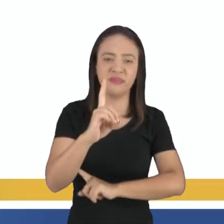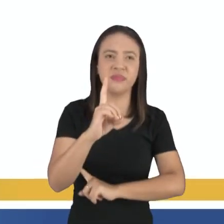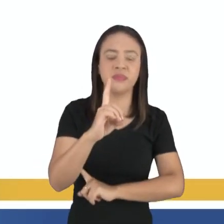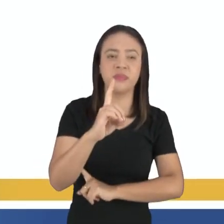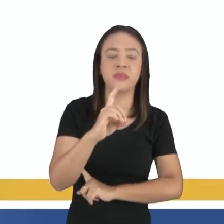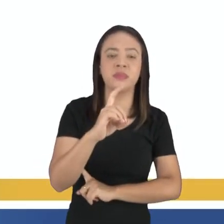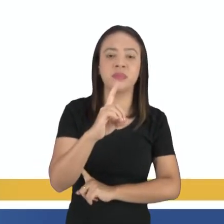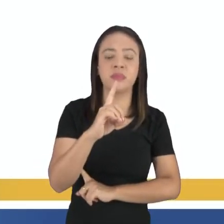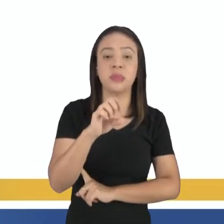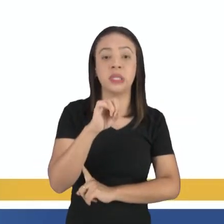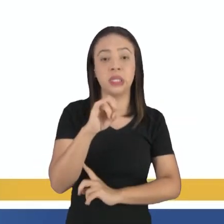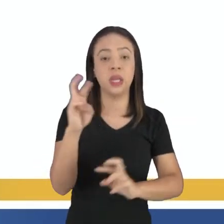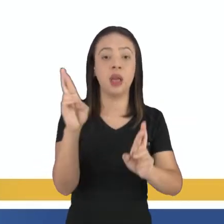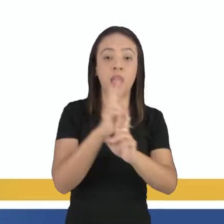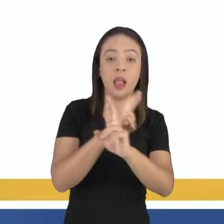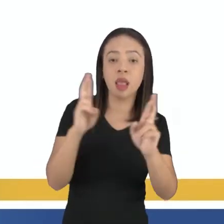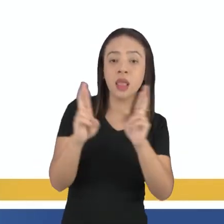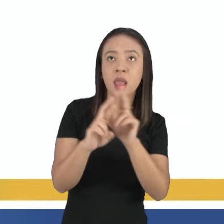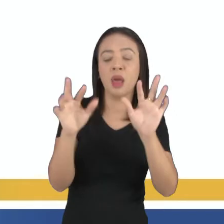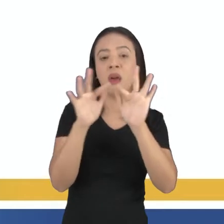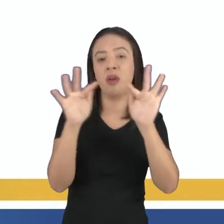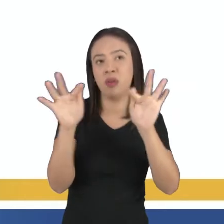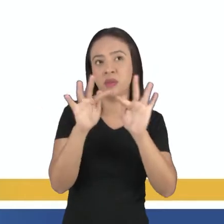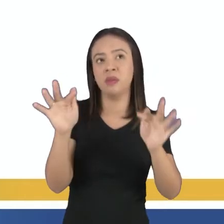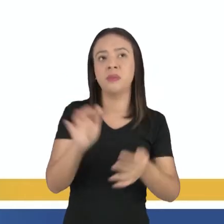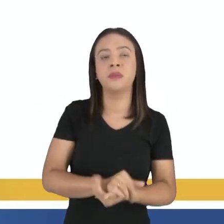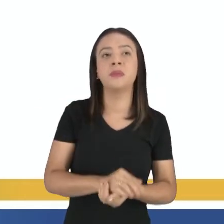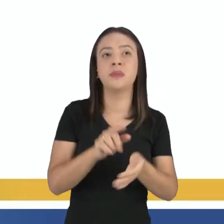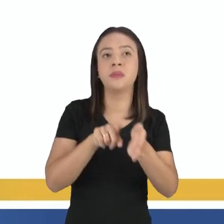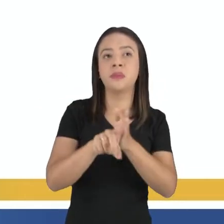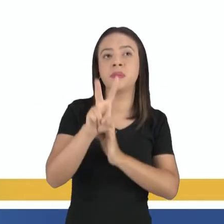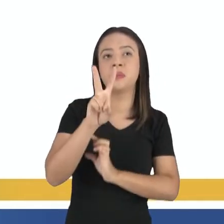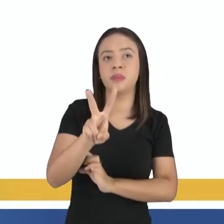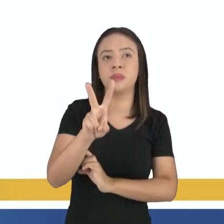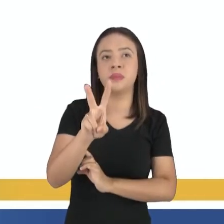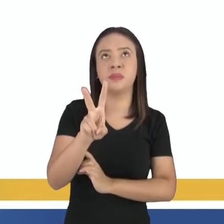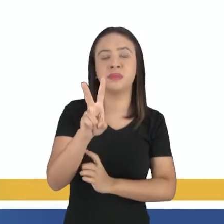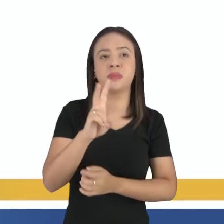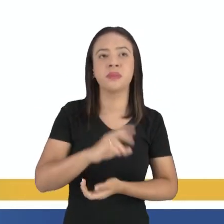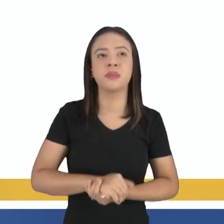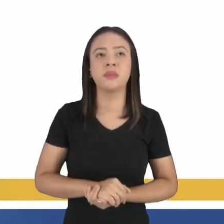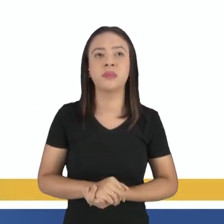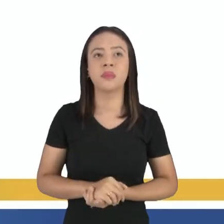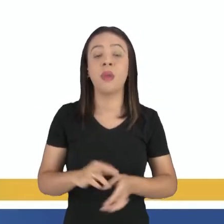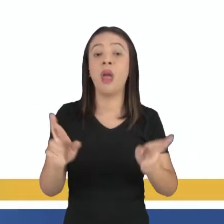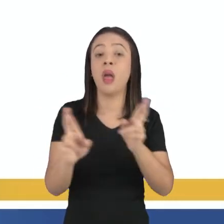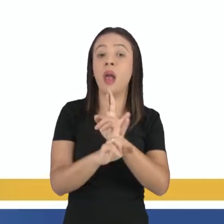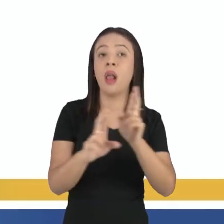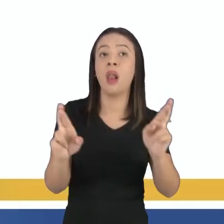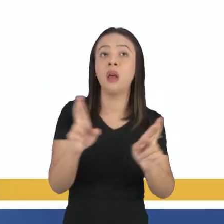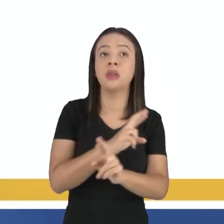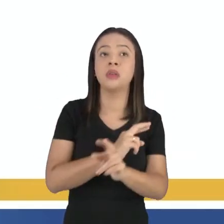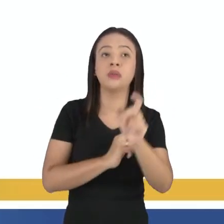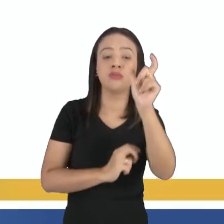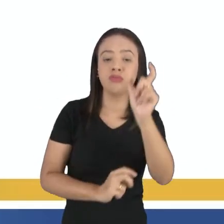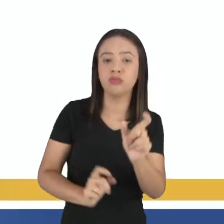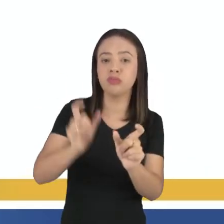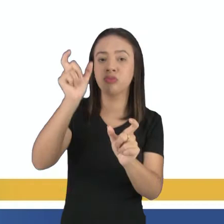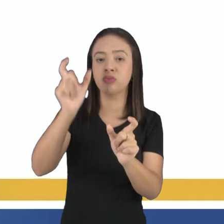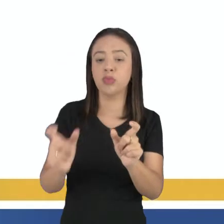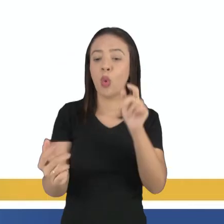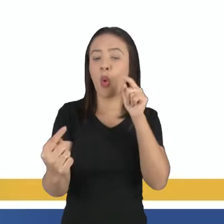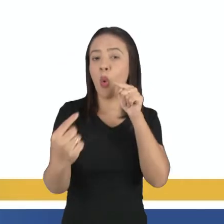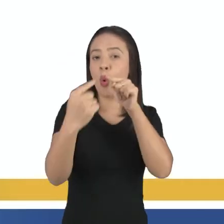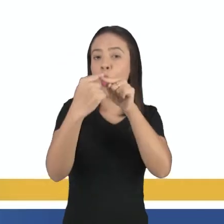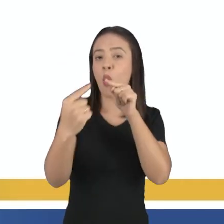direto em relação a essas orações, tá bom? Vamos seguir. Vamos relacionar agora as colunas de acordo com